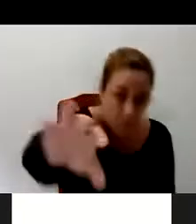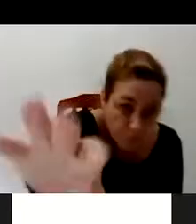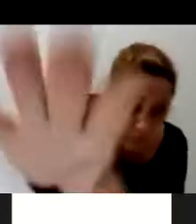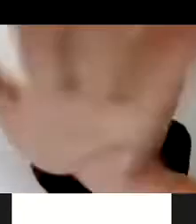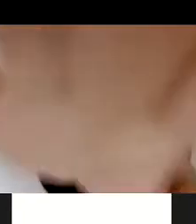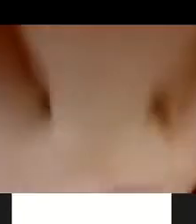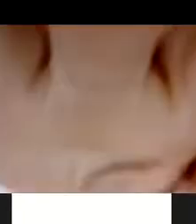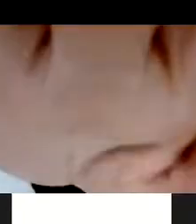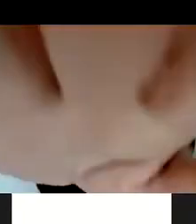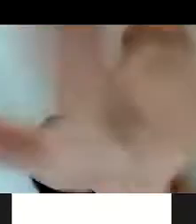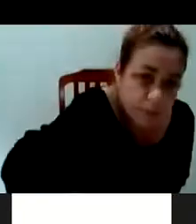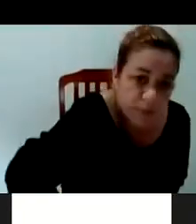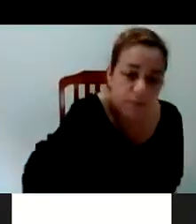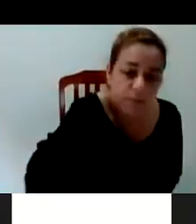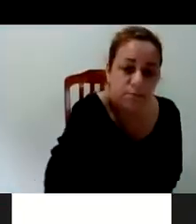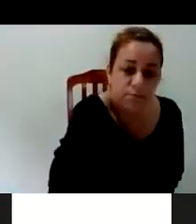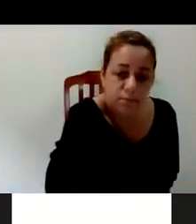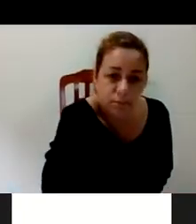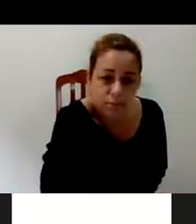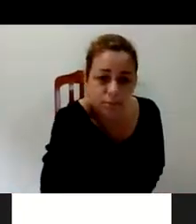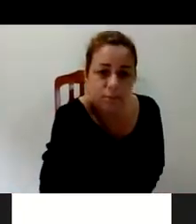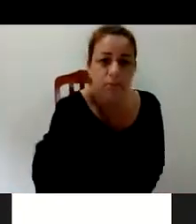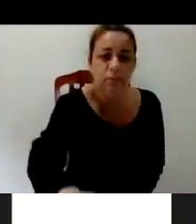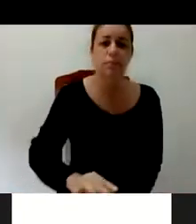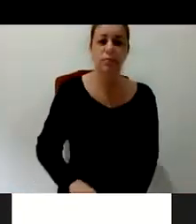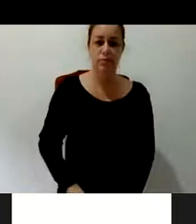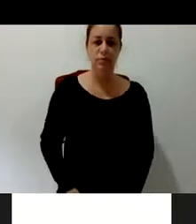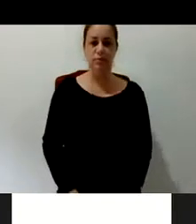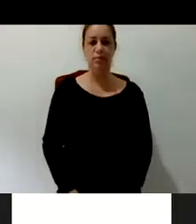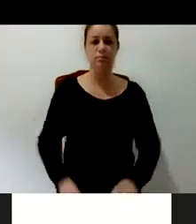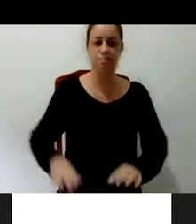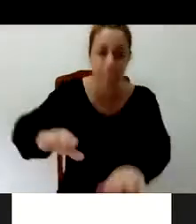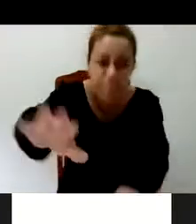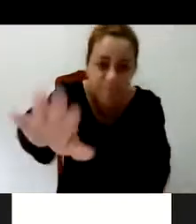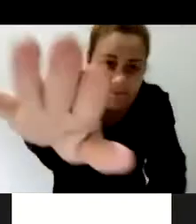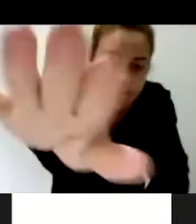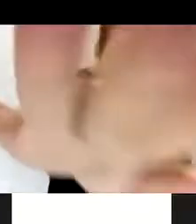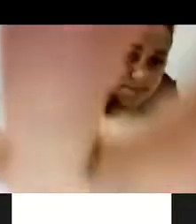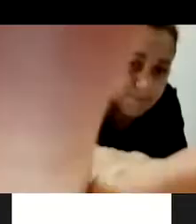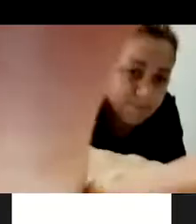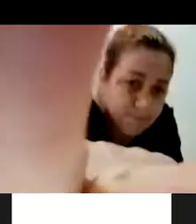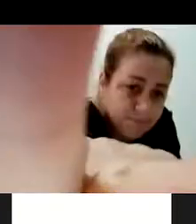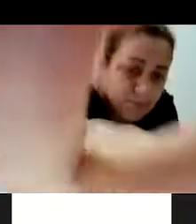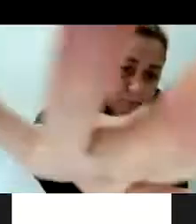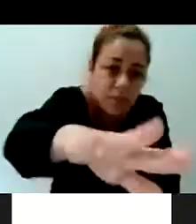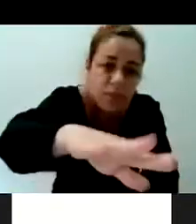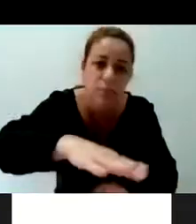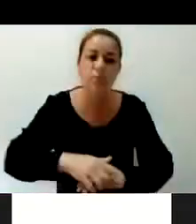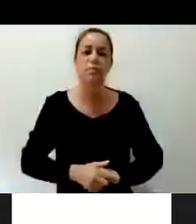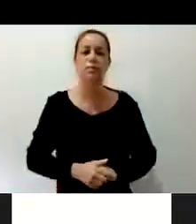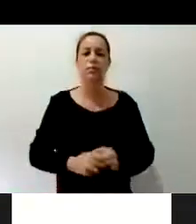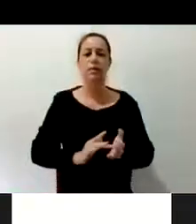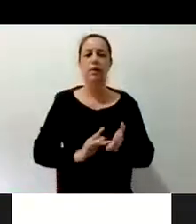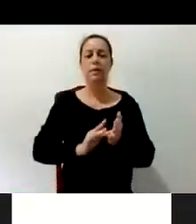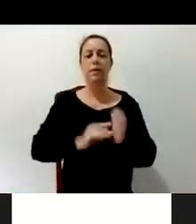colocam, enviam perguntas lá na plataforma, como se fosse lá no YouTube, né?